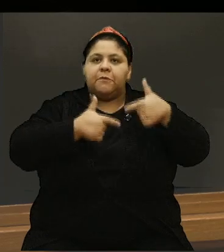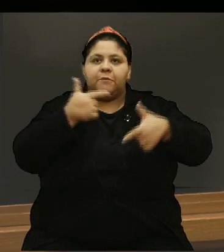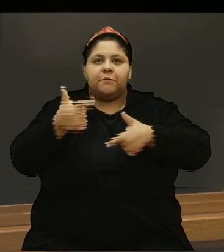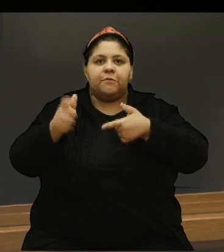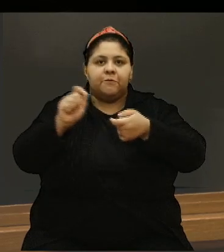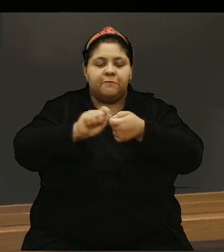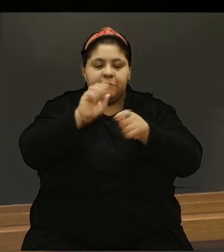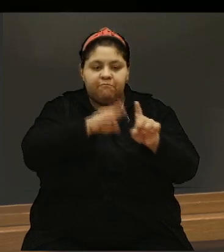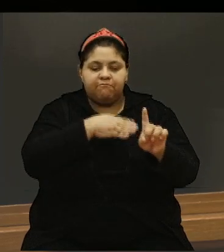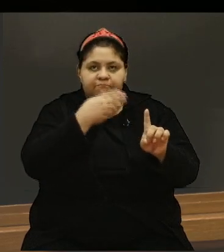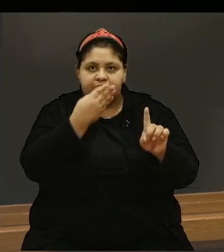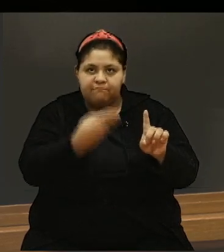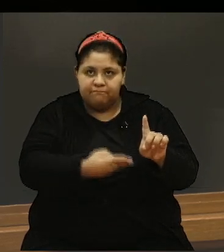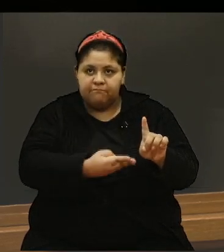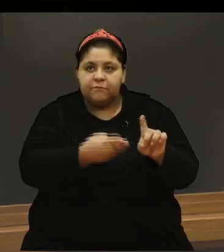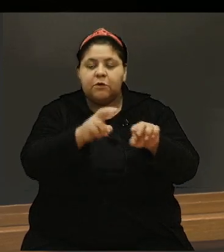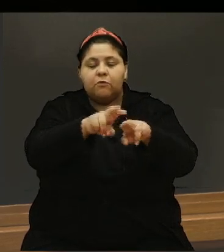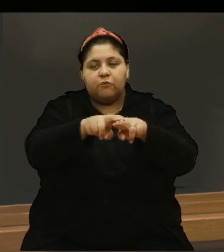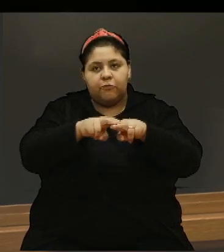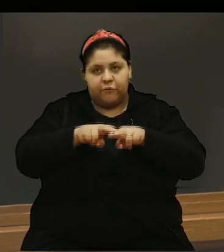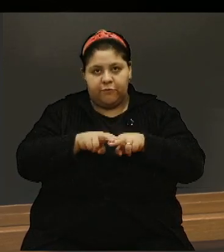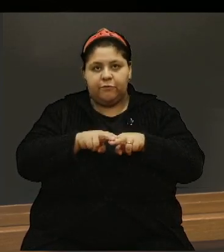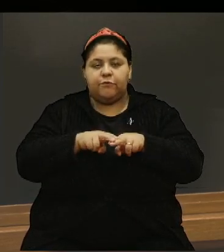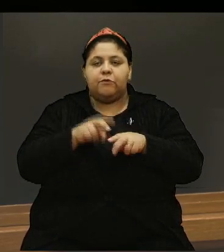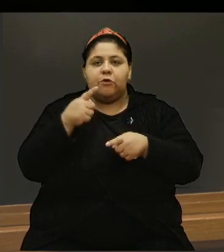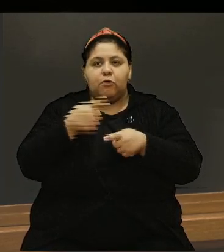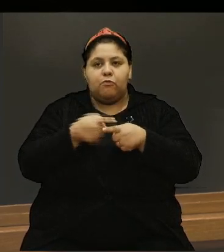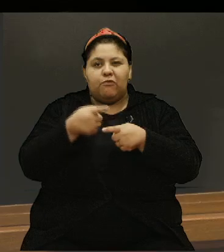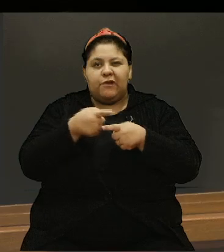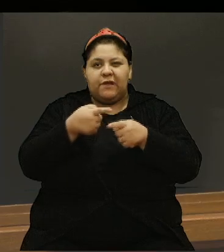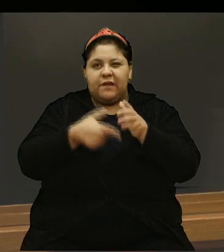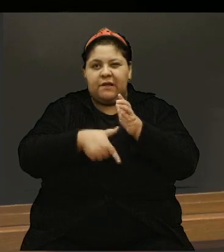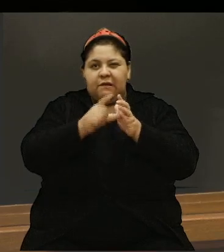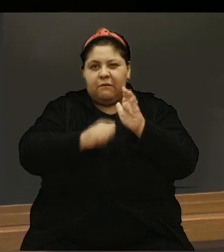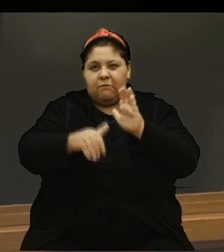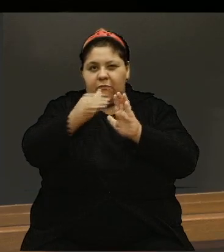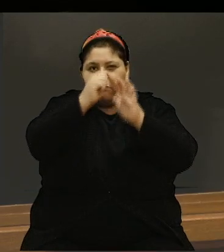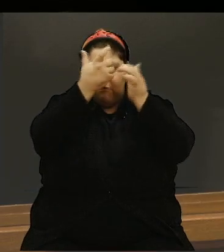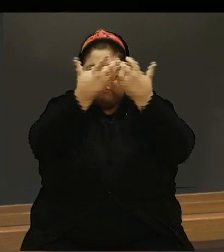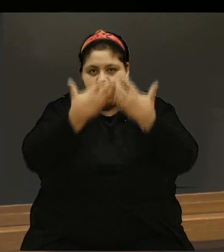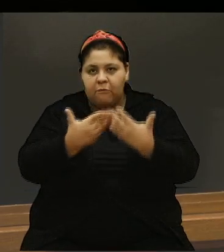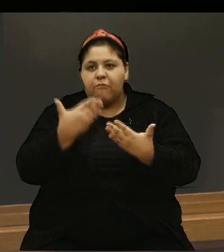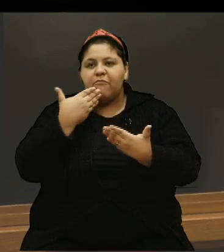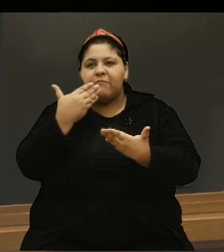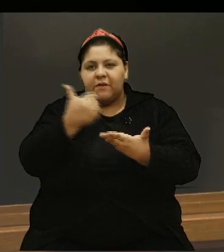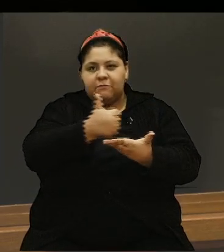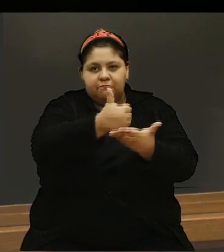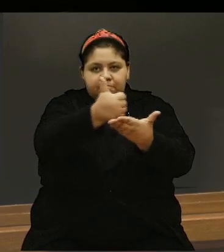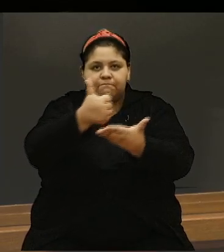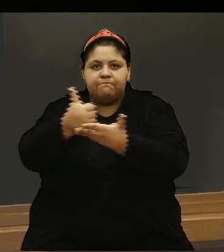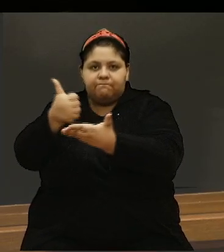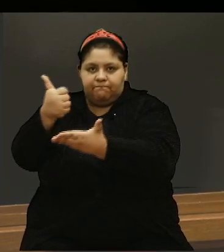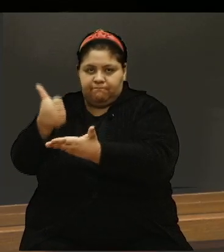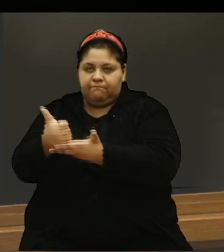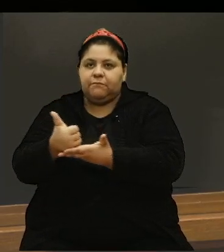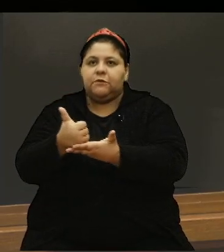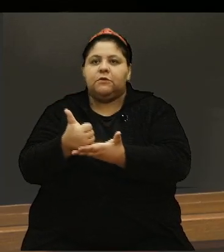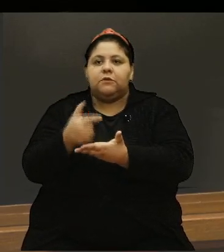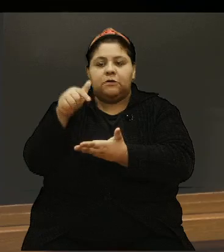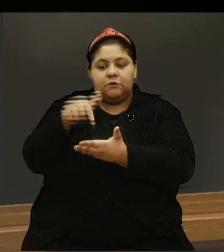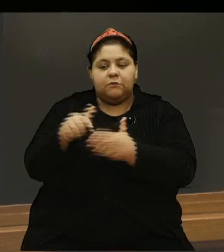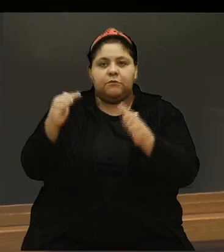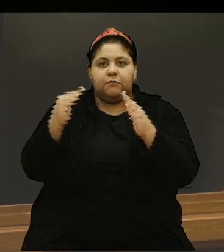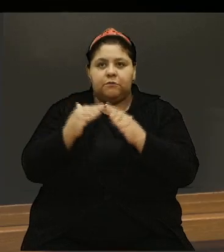pela homenageada. Deste modo, pelas razões acima expostas, contamos com o apoio dos nobres pares e com esta casa